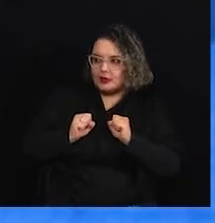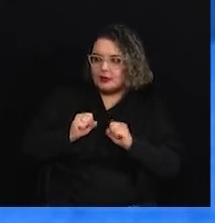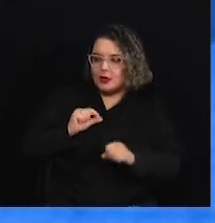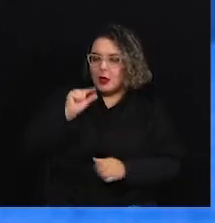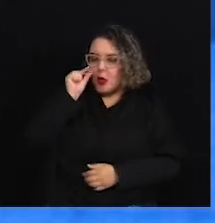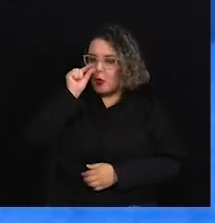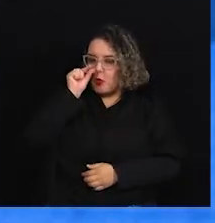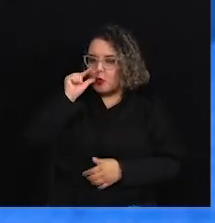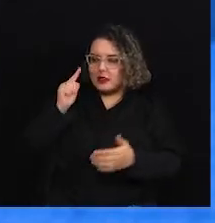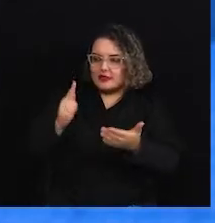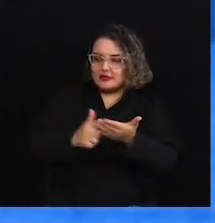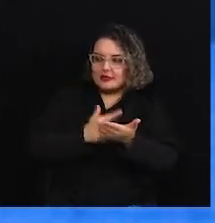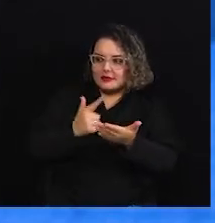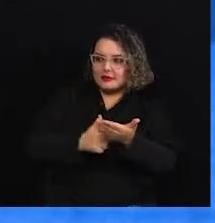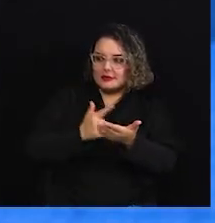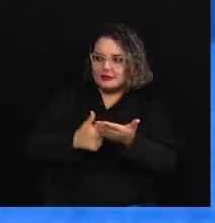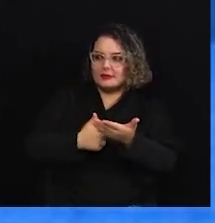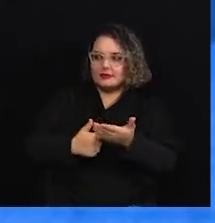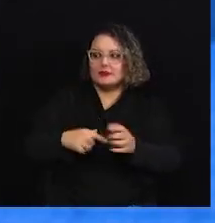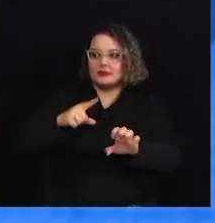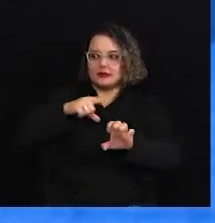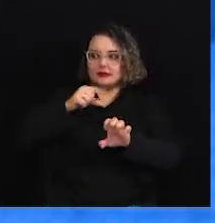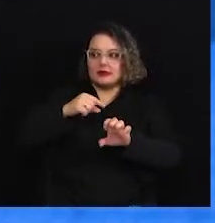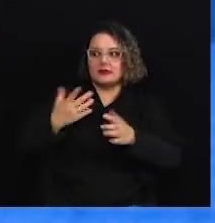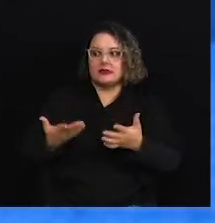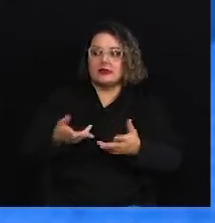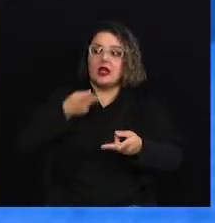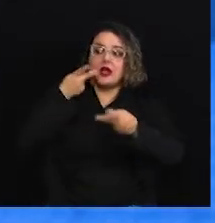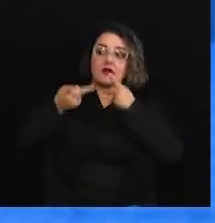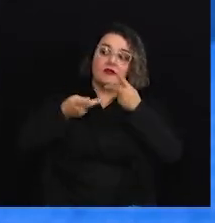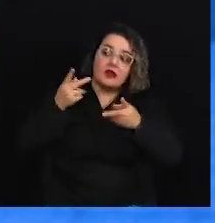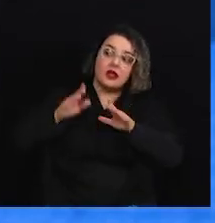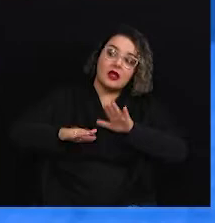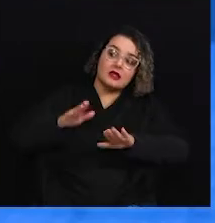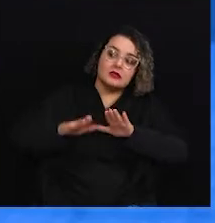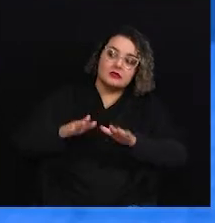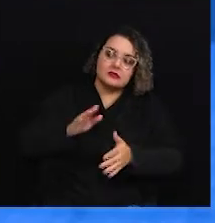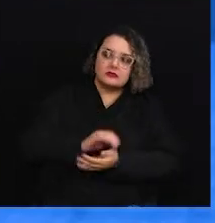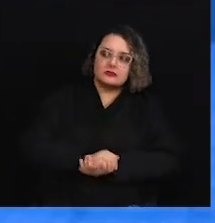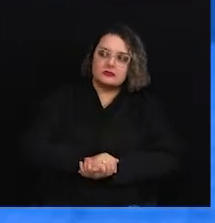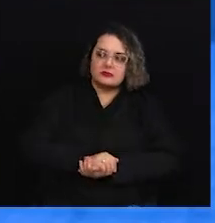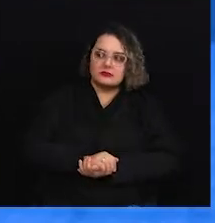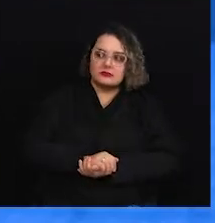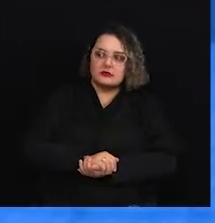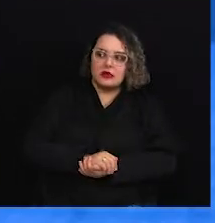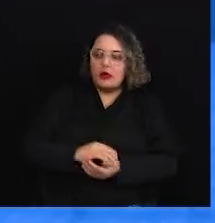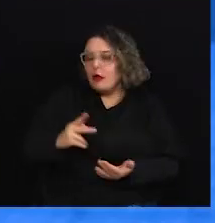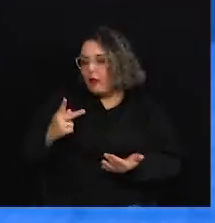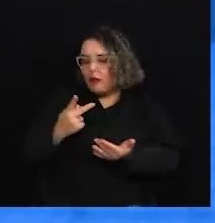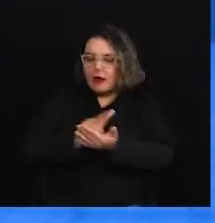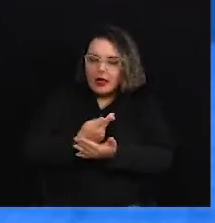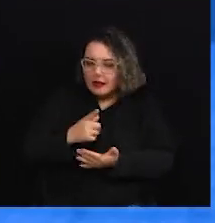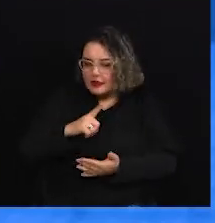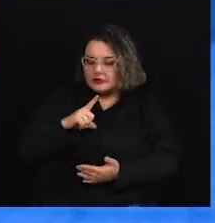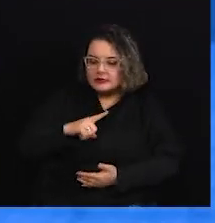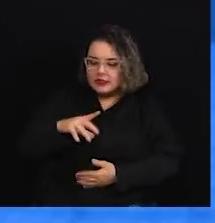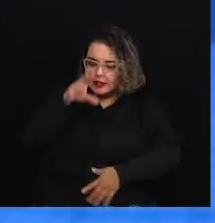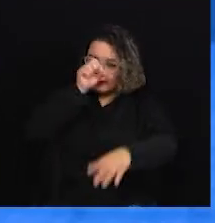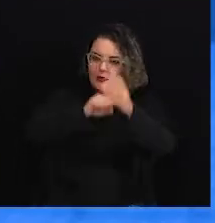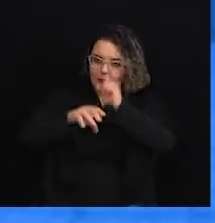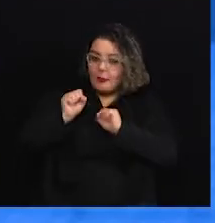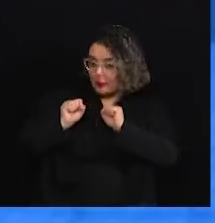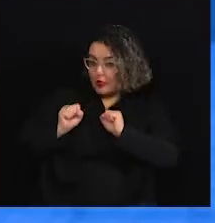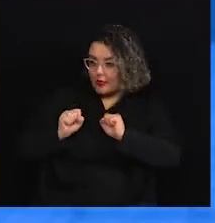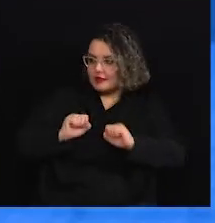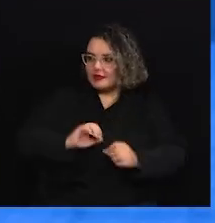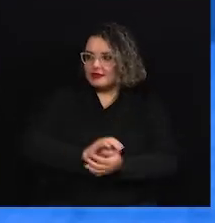uma pitadinha do seu livro aqui no Ser Empreendedor e contar, talvez, um tropeço que você tenha tirado uma grande